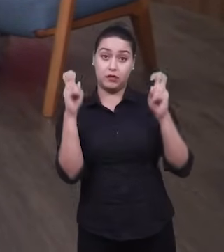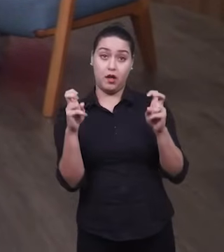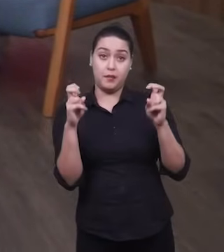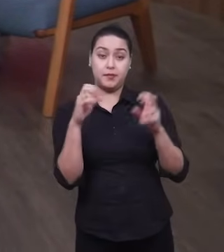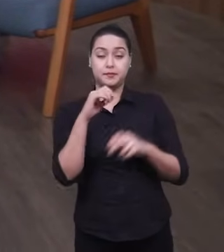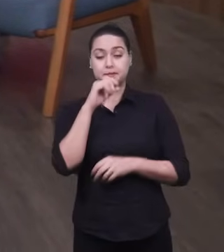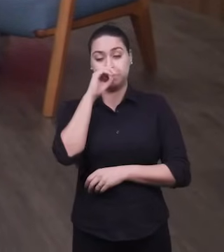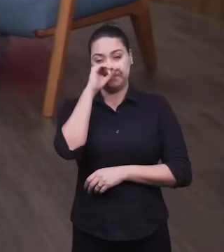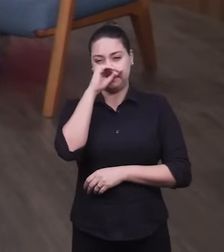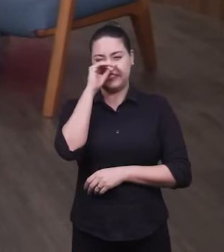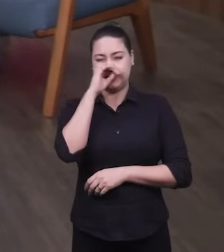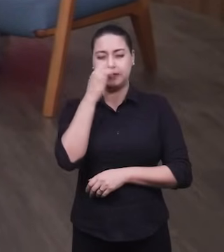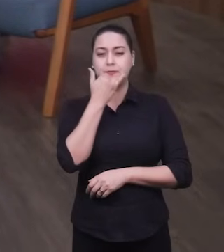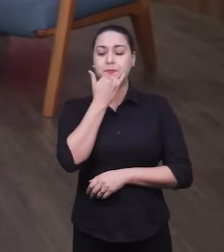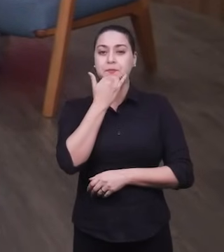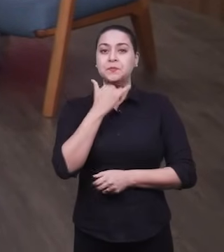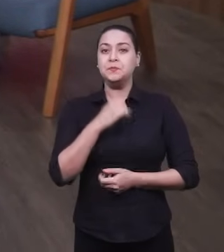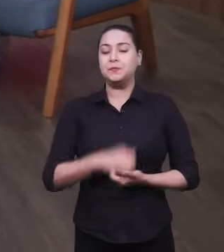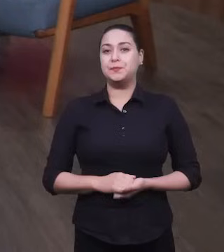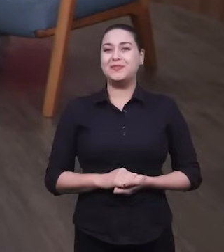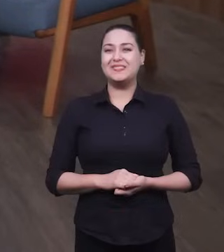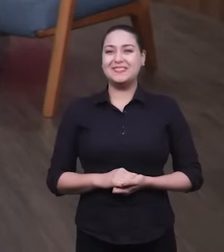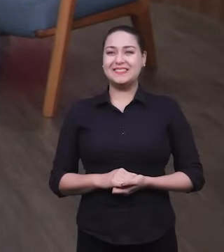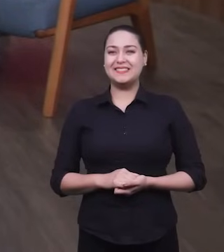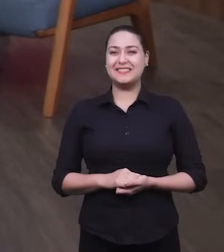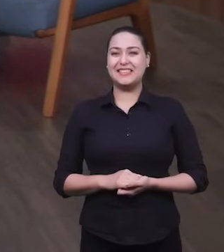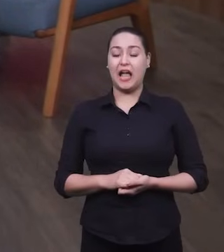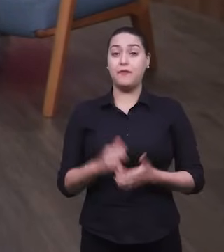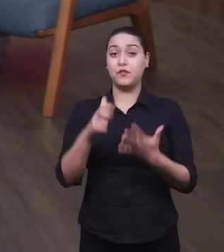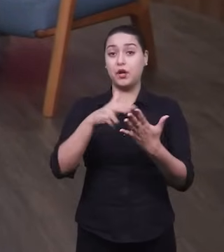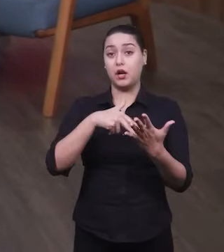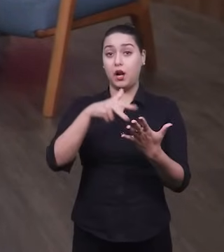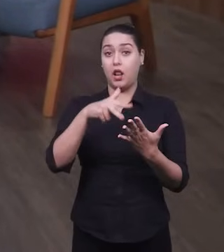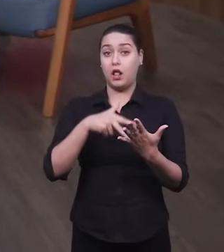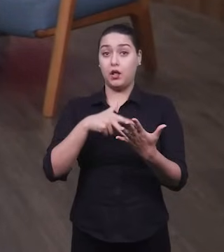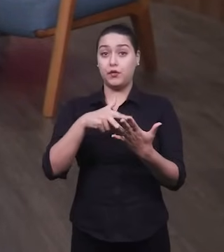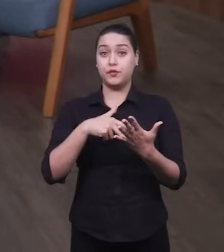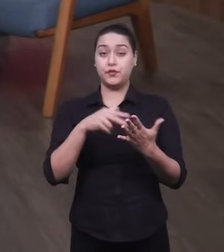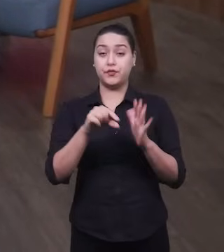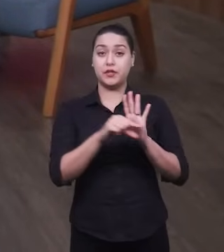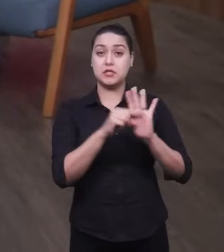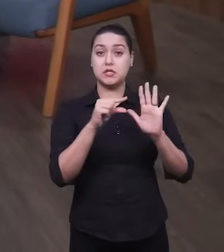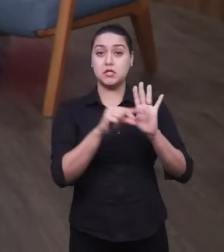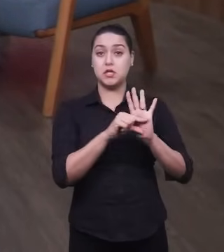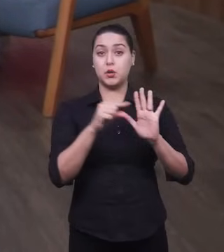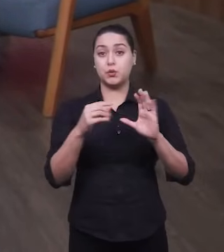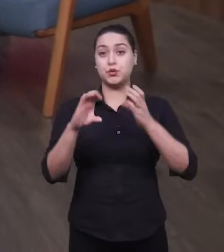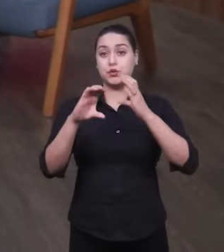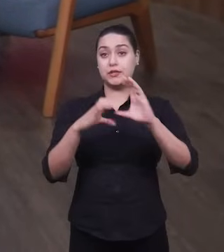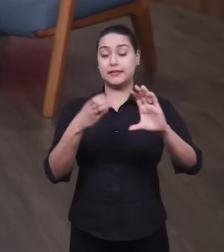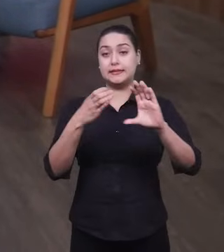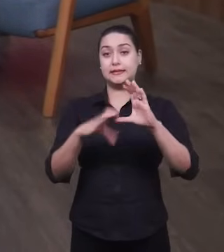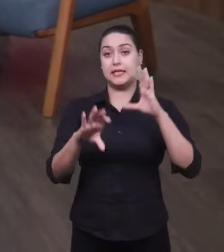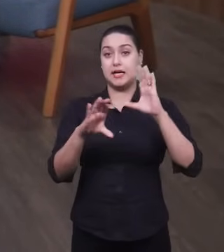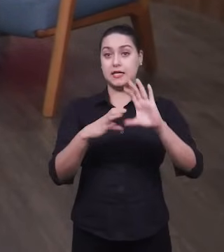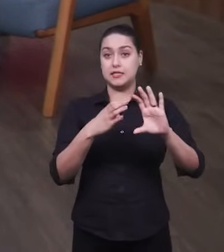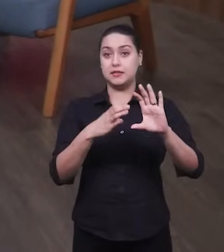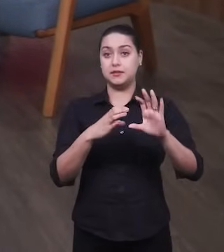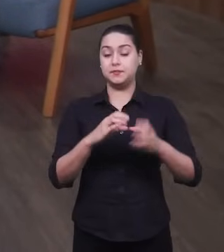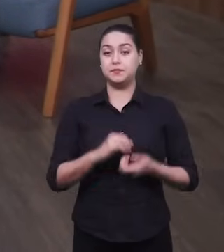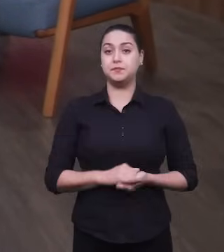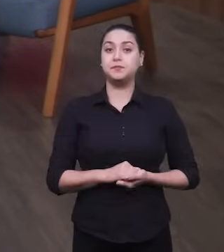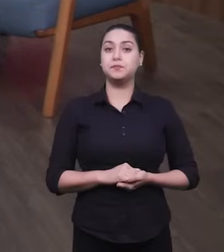conteúdo propriamente dito do programa, e eu vou já ler um versículo do livro de Cantares para que vocês